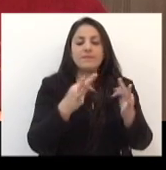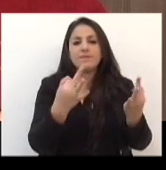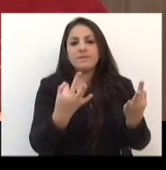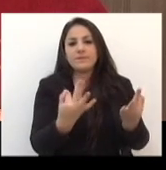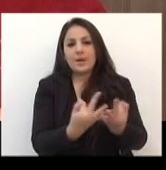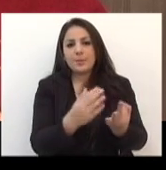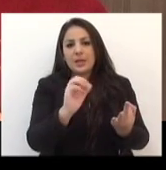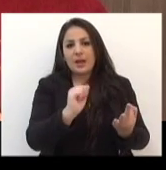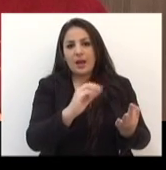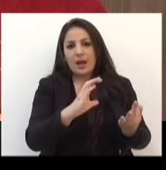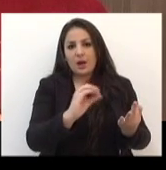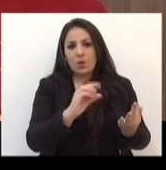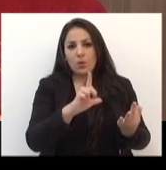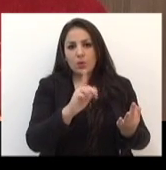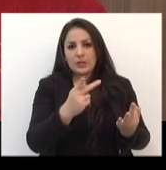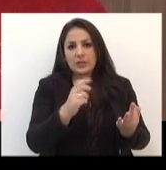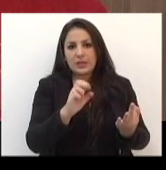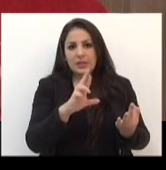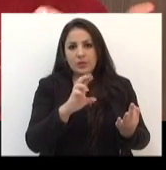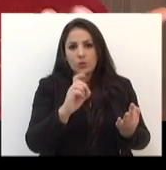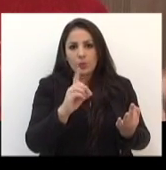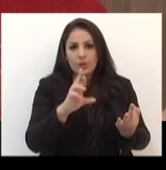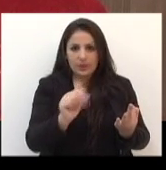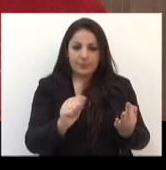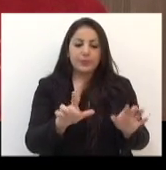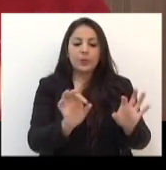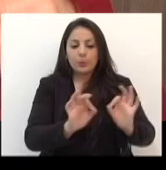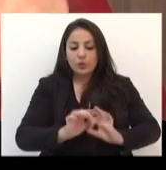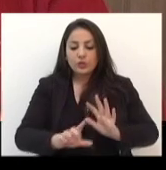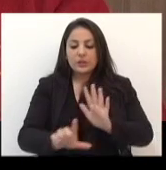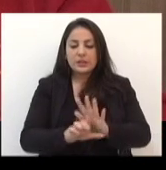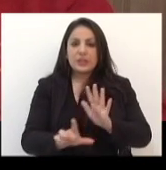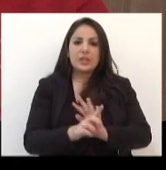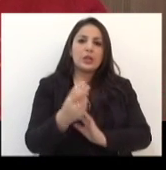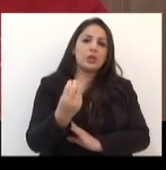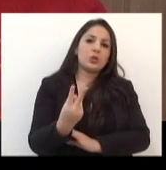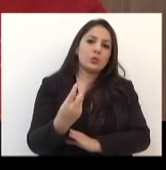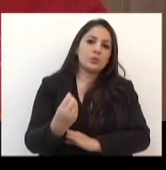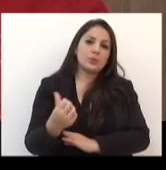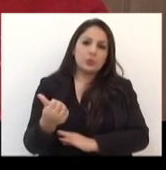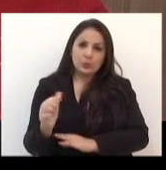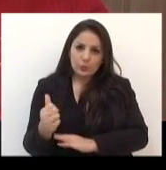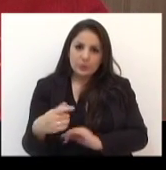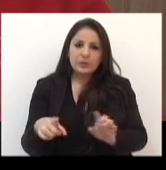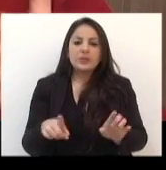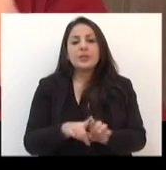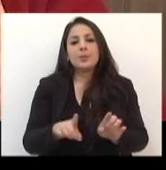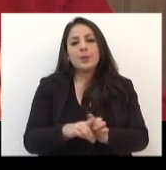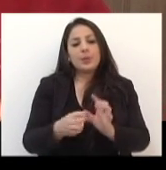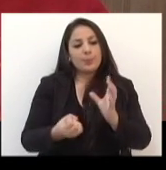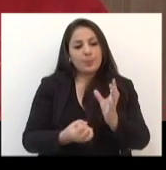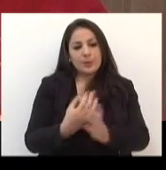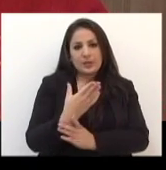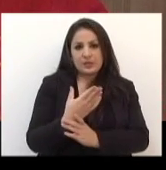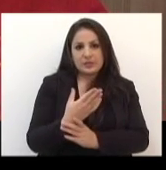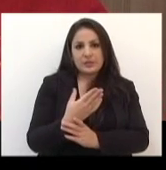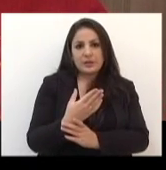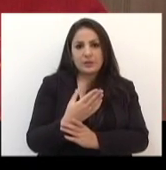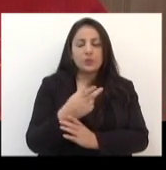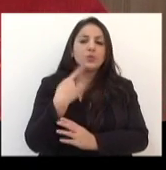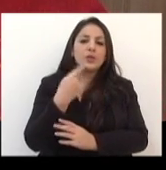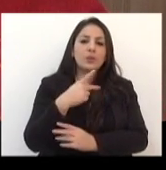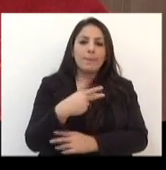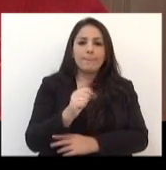Acolhedora. Foi um projeto de lei de 2011, desta casa, inclusive, de autoria do vereador